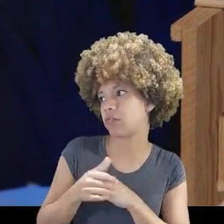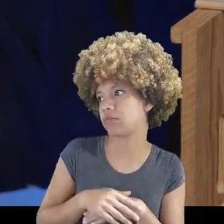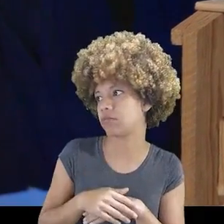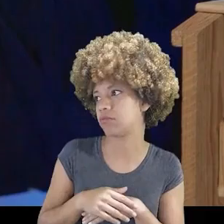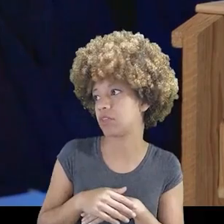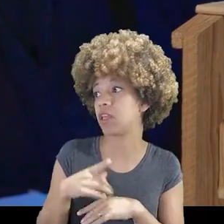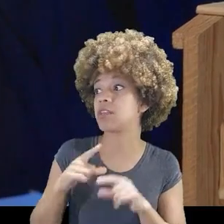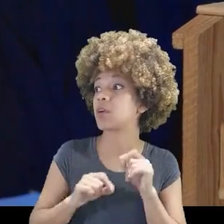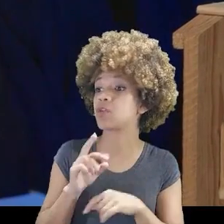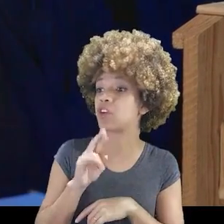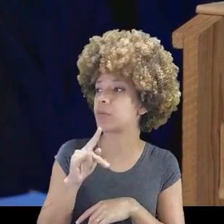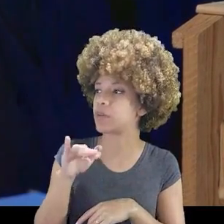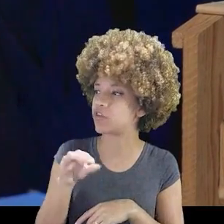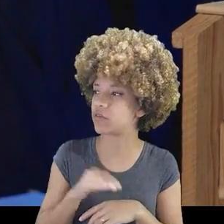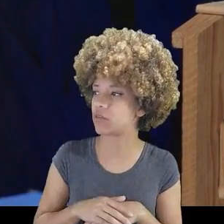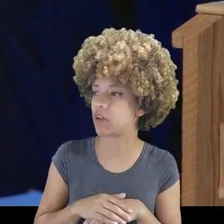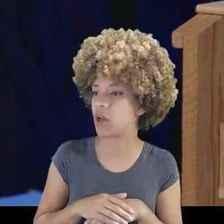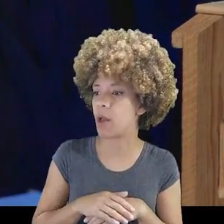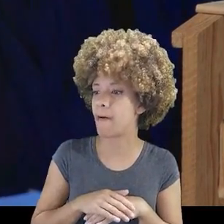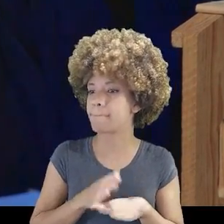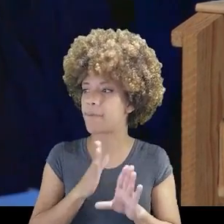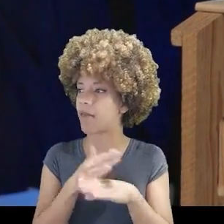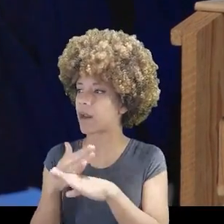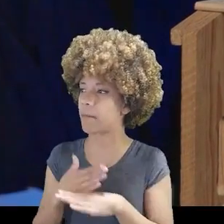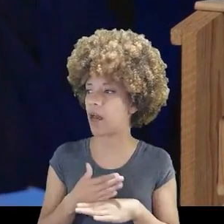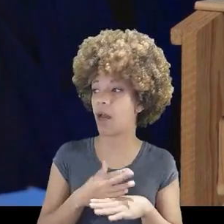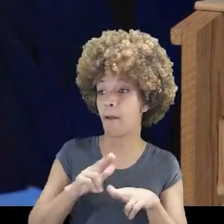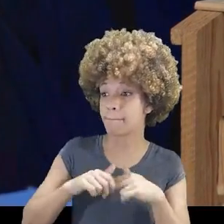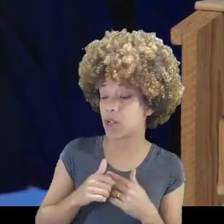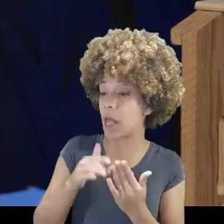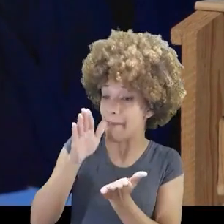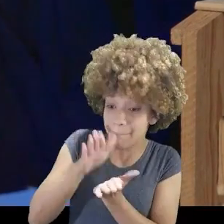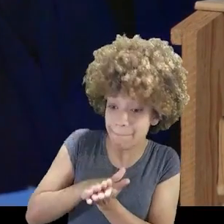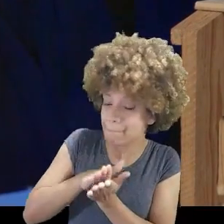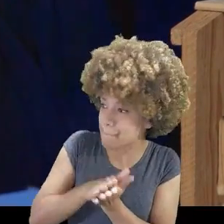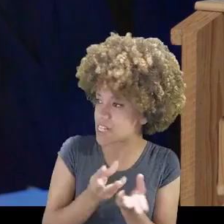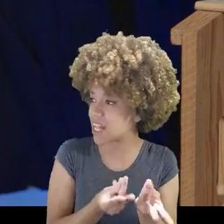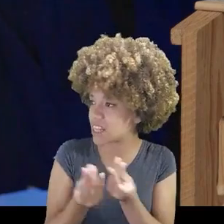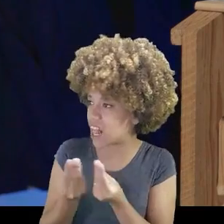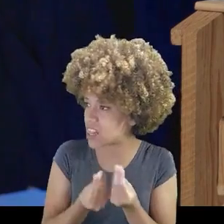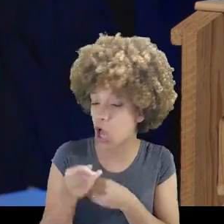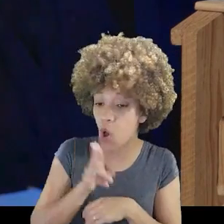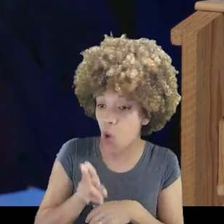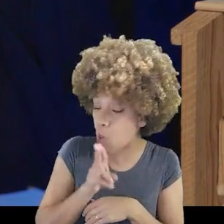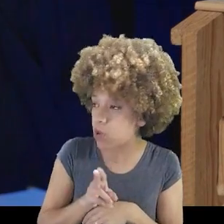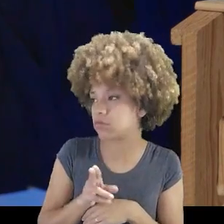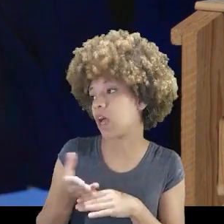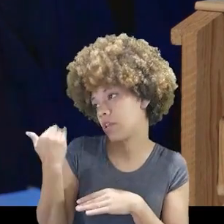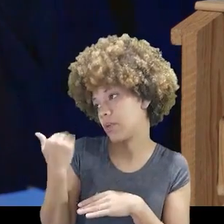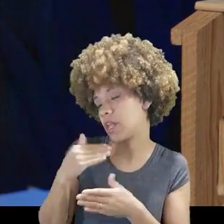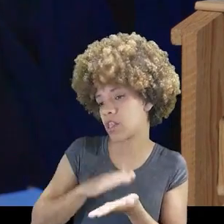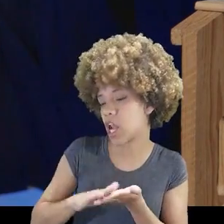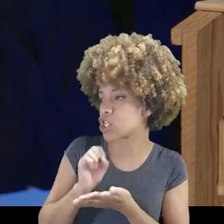e você podia pedir para tirar do centro por isso que eu imploro pisar na terra usa sapato